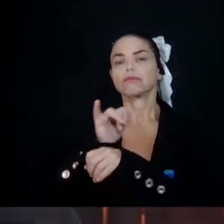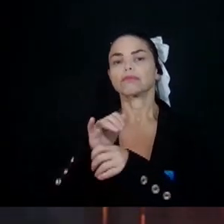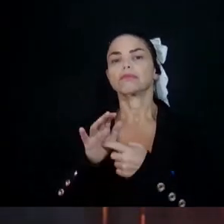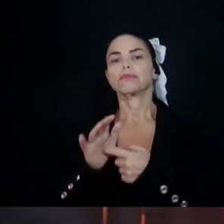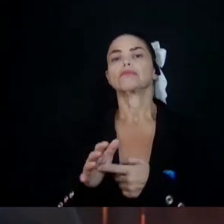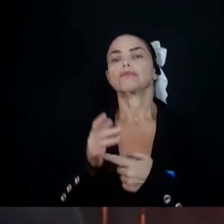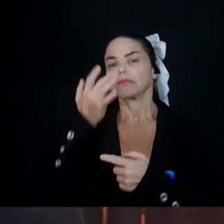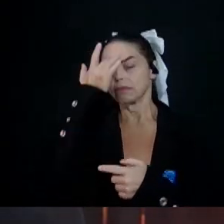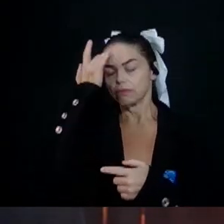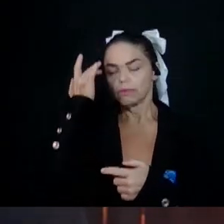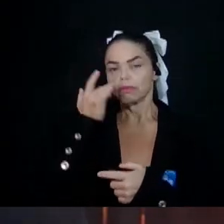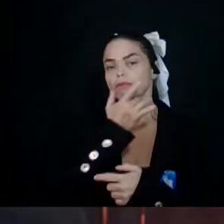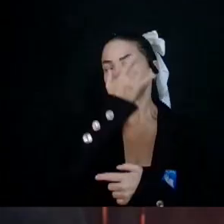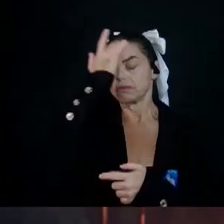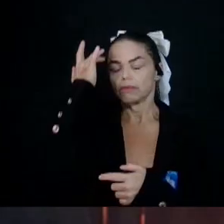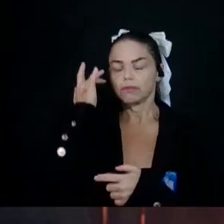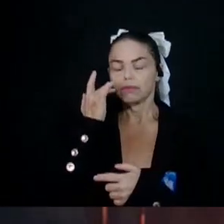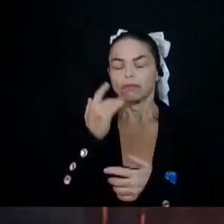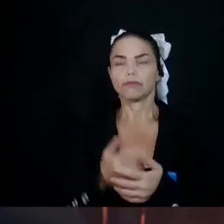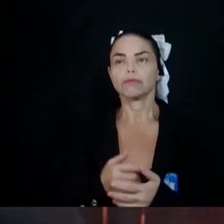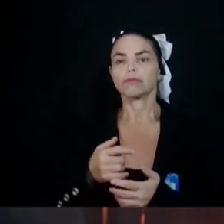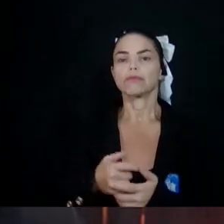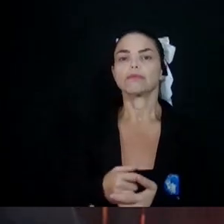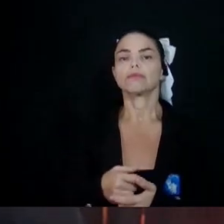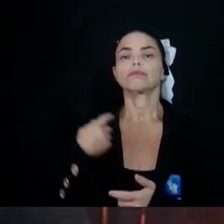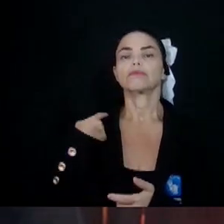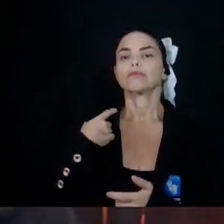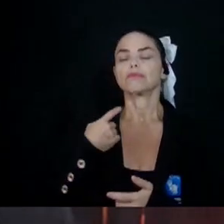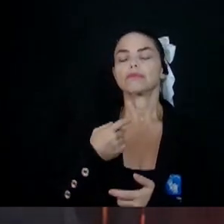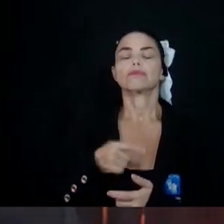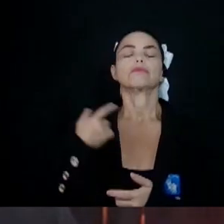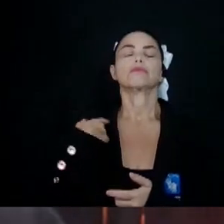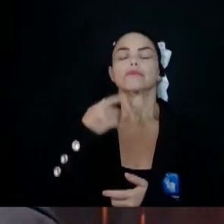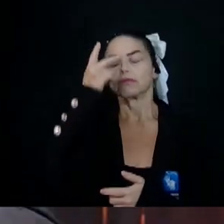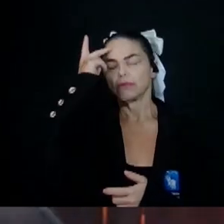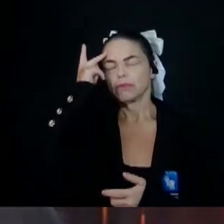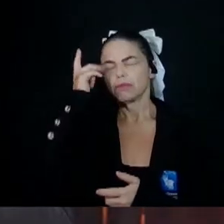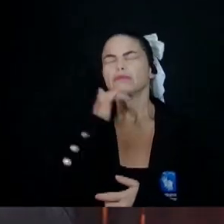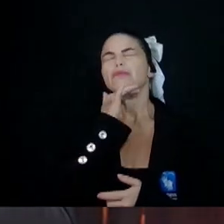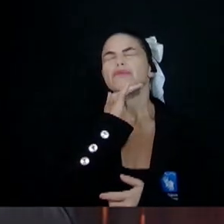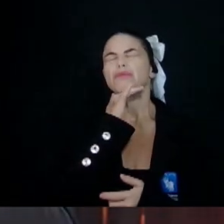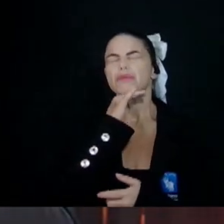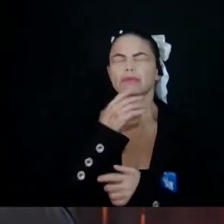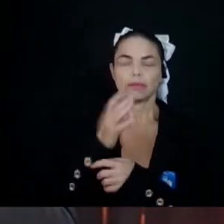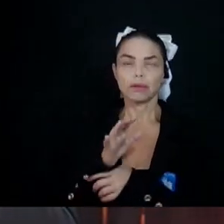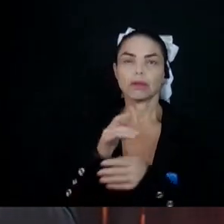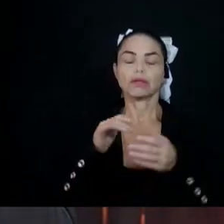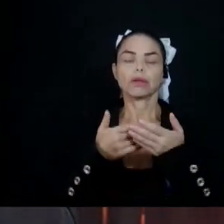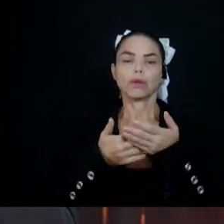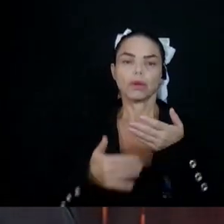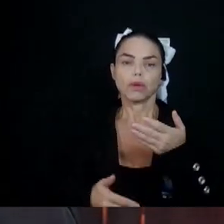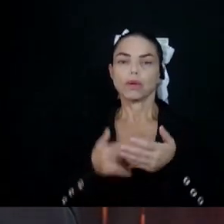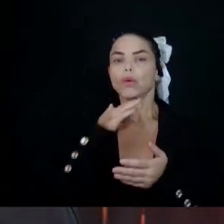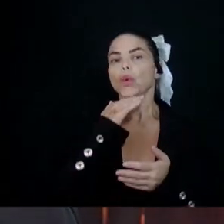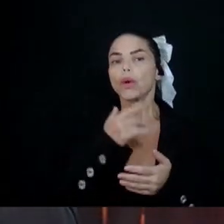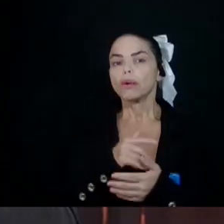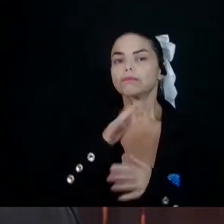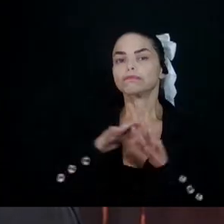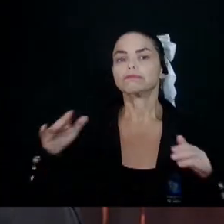no YouTube? Por quê? Porque a gente não sabe qual vai ser a reação daquelas pessoas de má índole, vai postar um comentário negativo da criança.